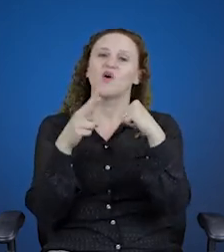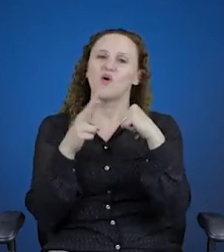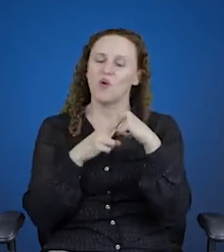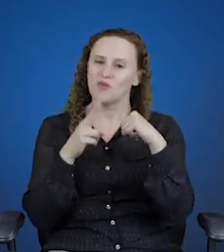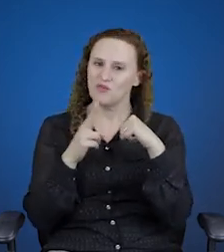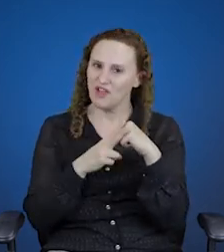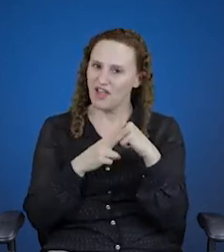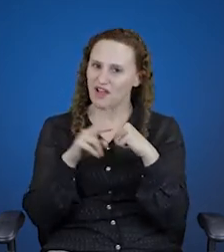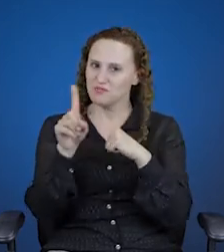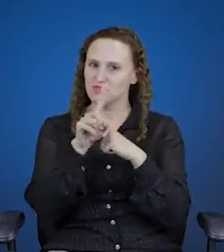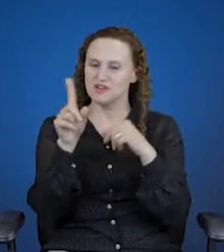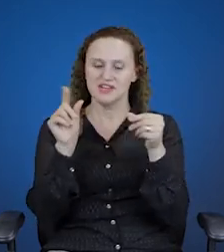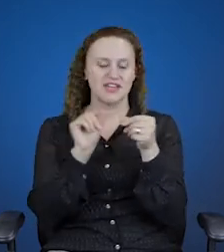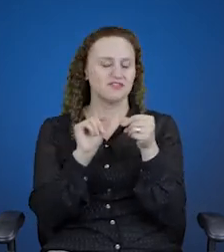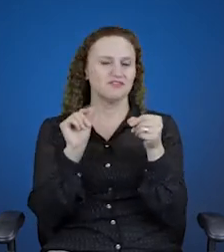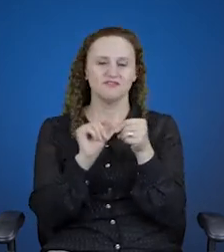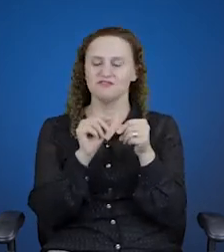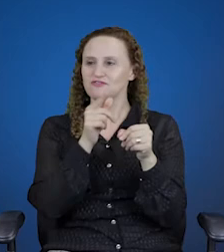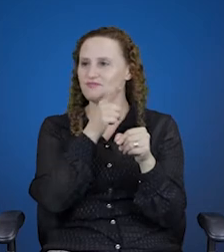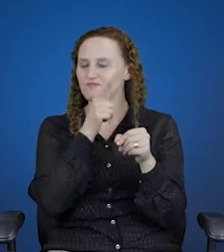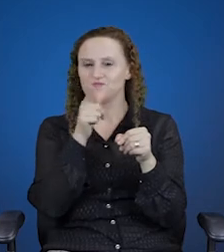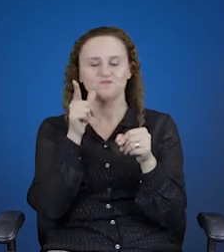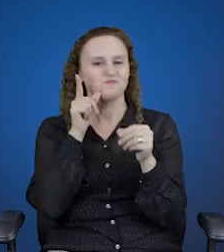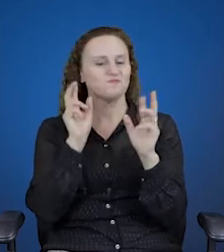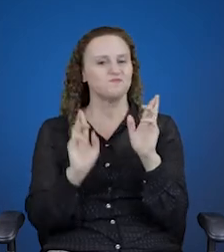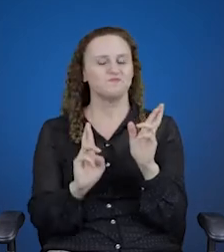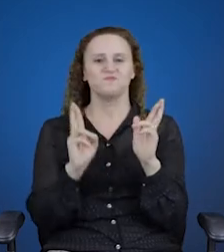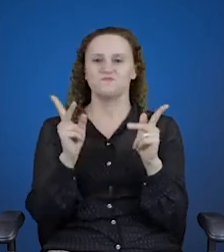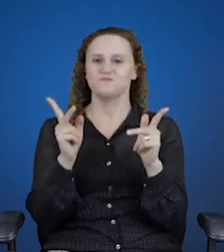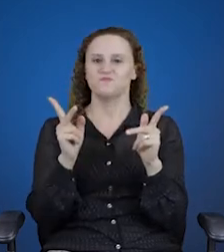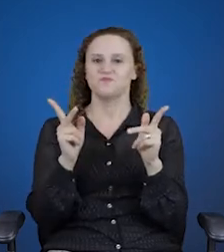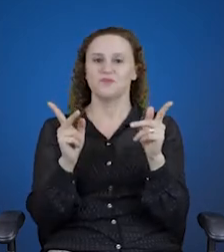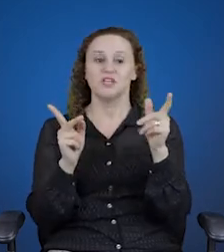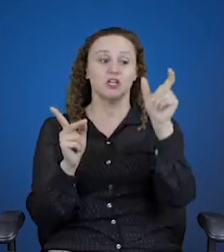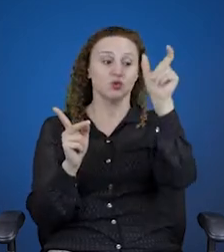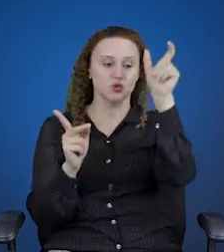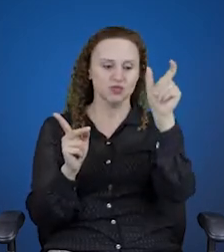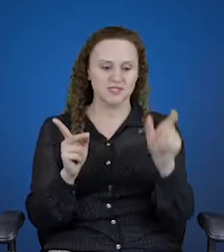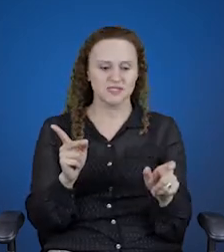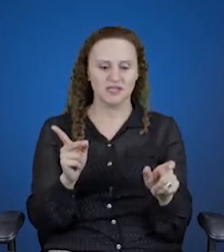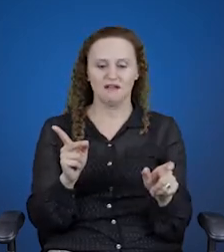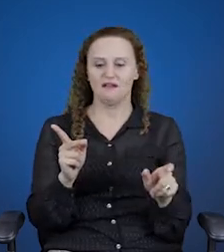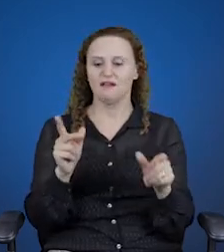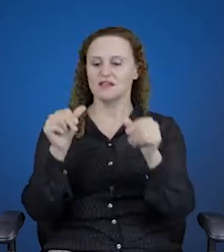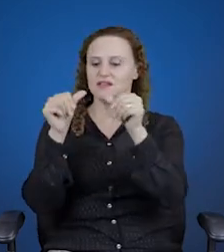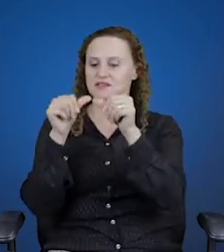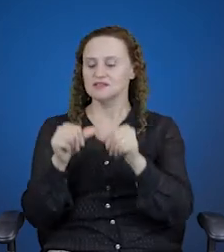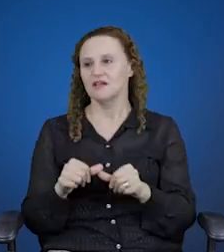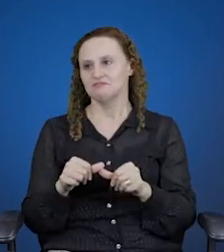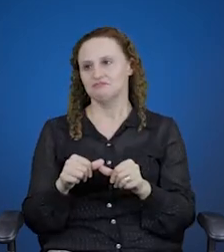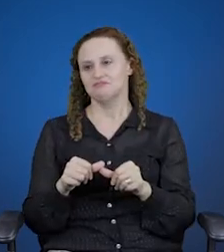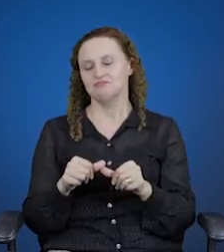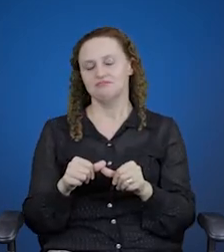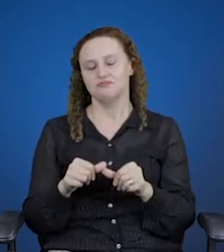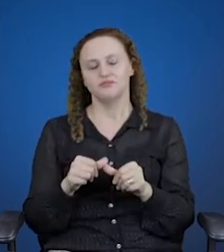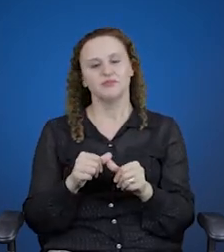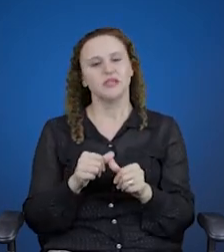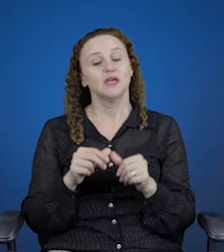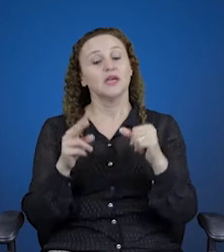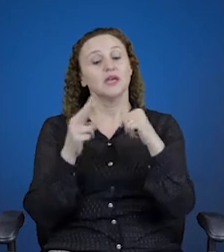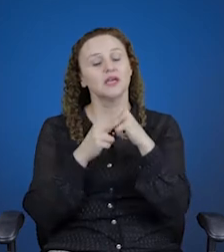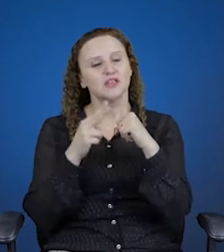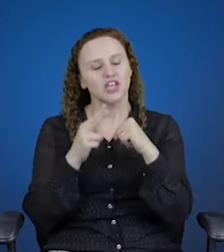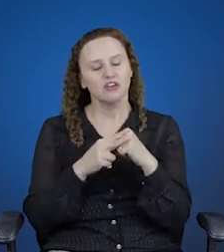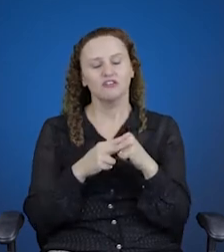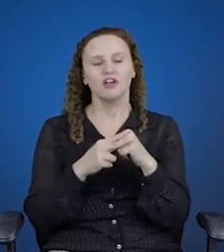verbo não faz essa distinção entre o ser ou estar é a forma do infinitivo